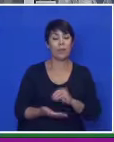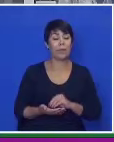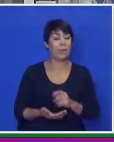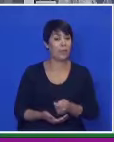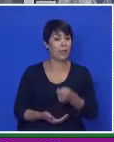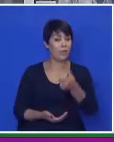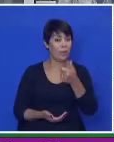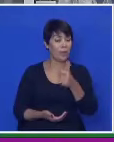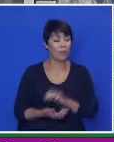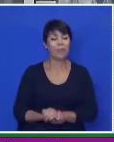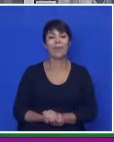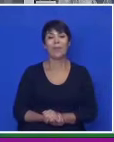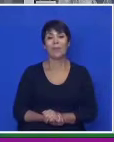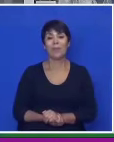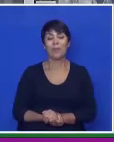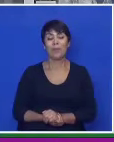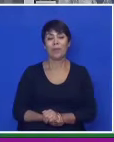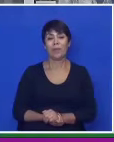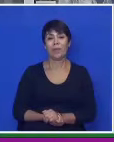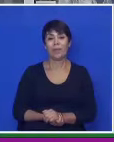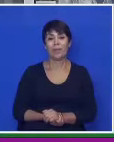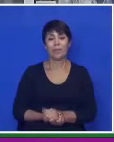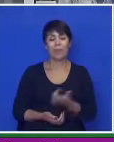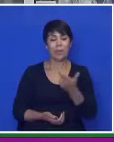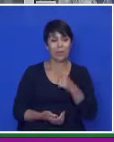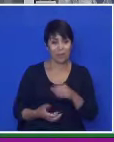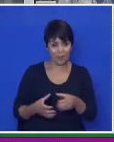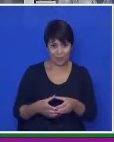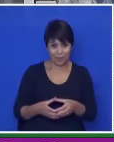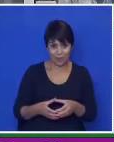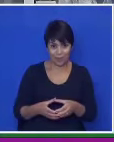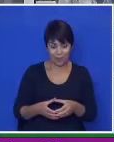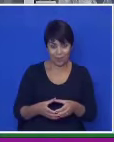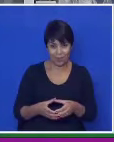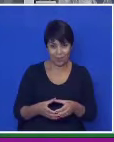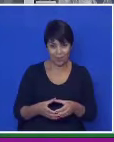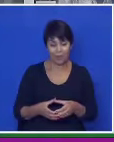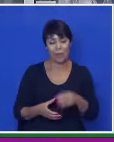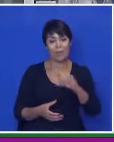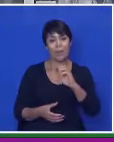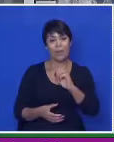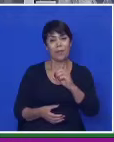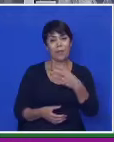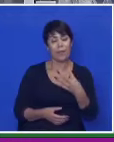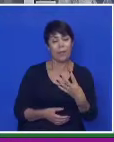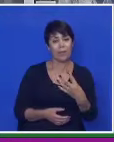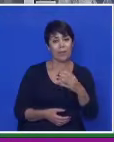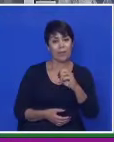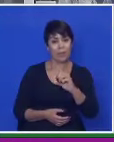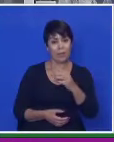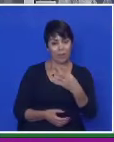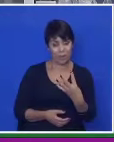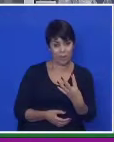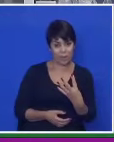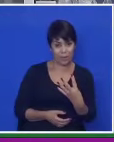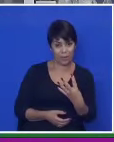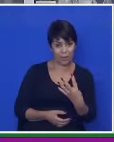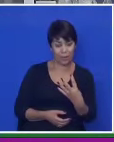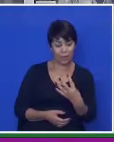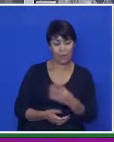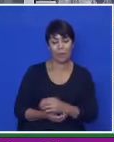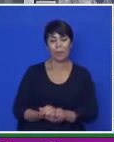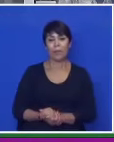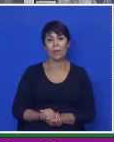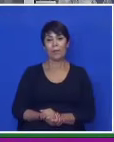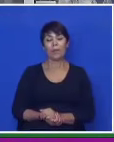Falta pouco. Estamos na torcida. Boa sorte para você que apostou. Bola marrom, 04. Marrom,